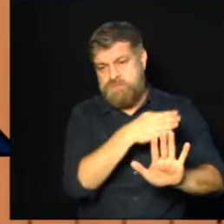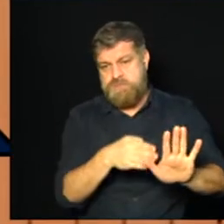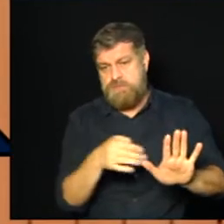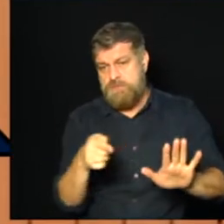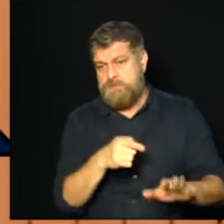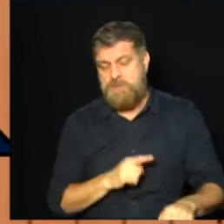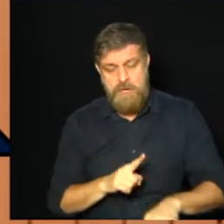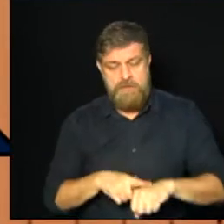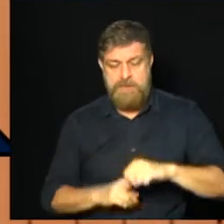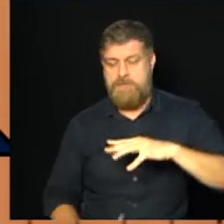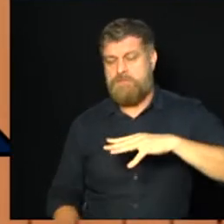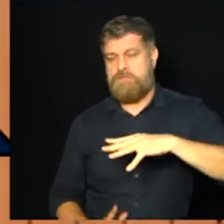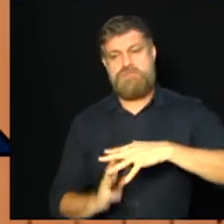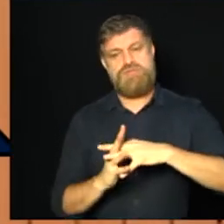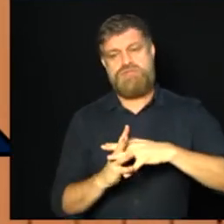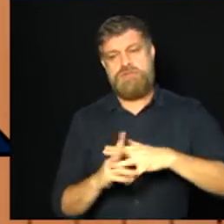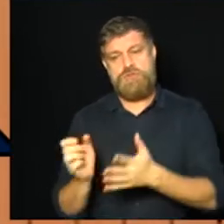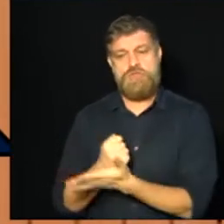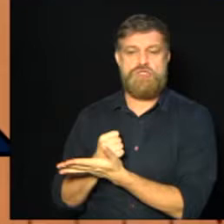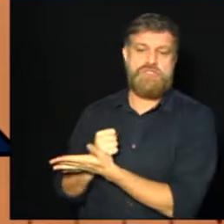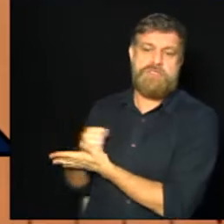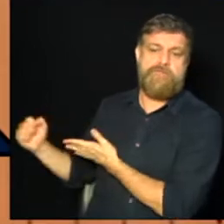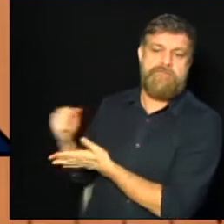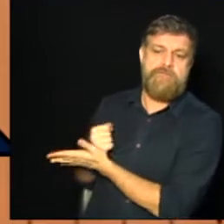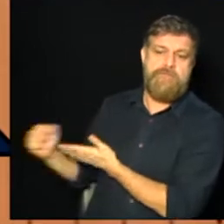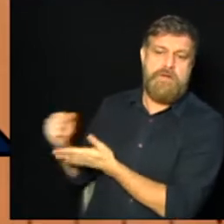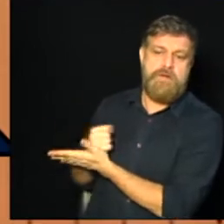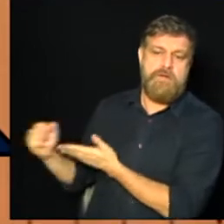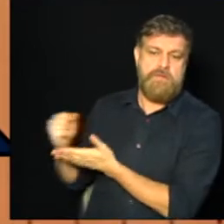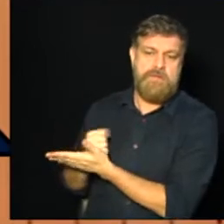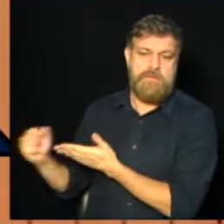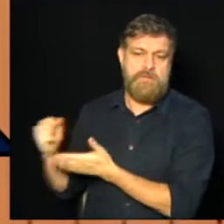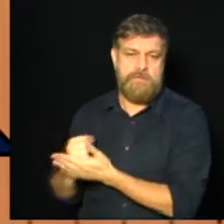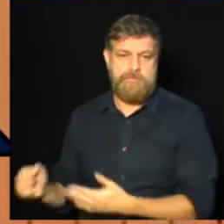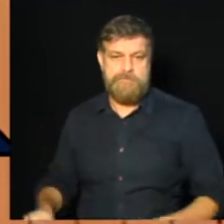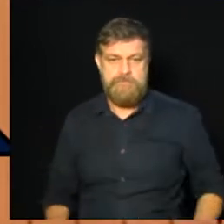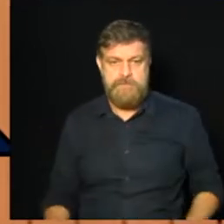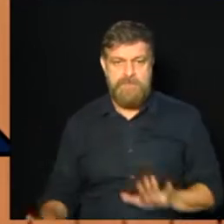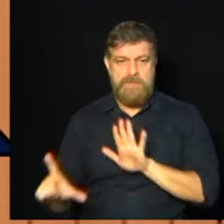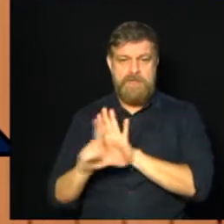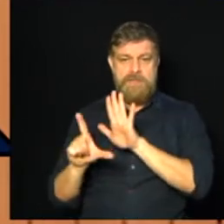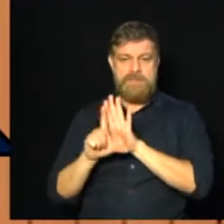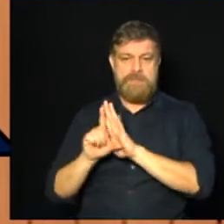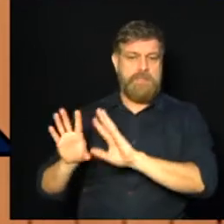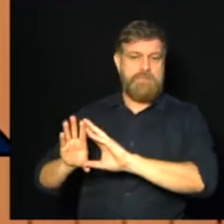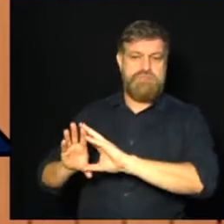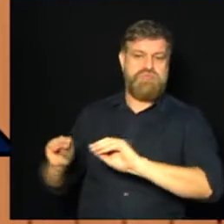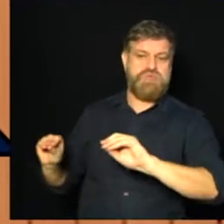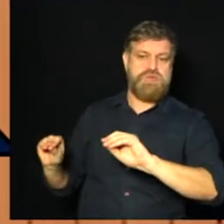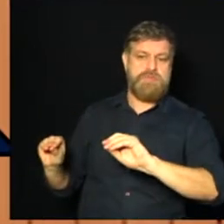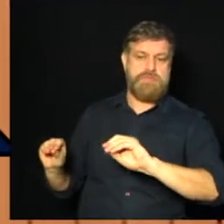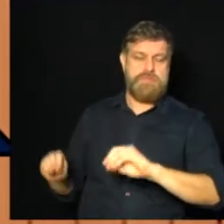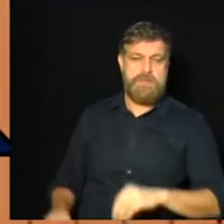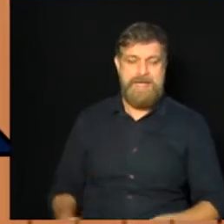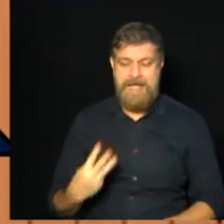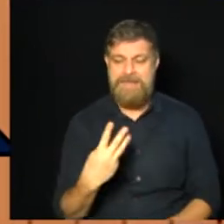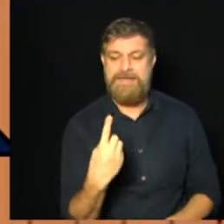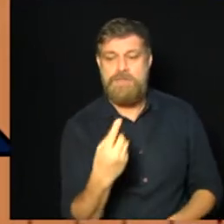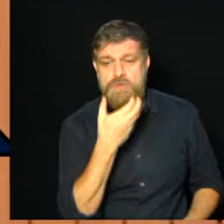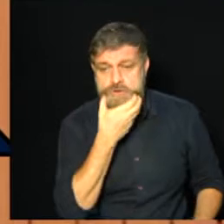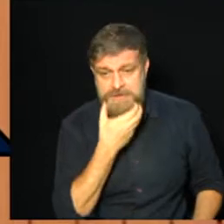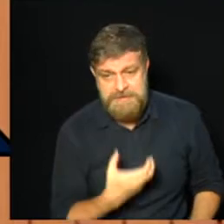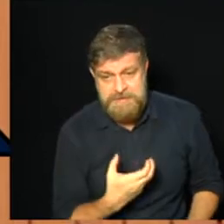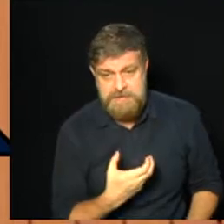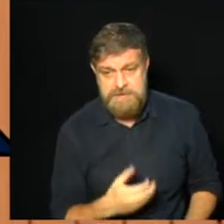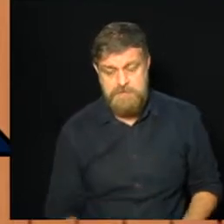o prazo dessa lei, né, a validade dessa lei não seja mais, essa lei não